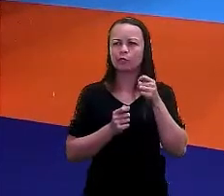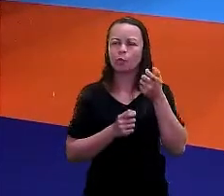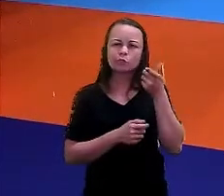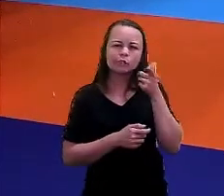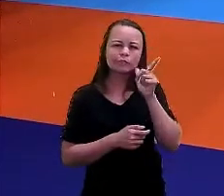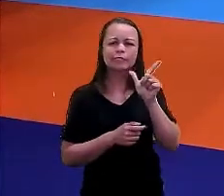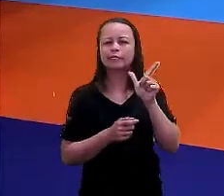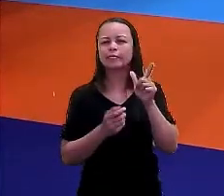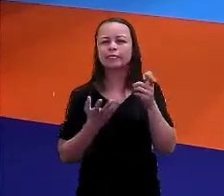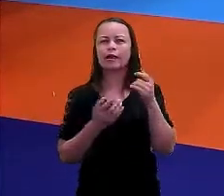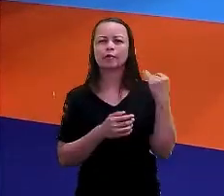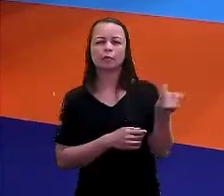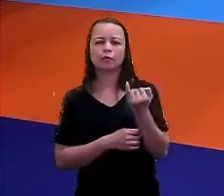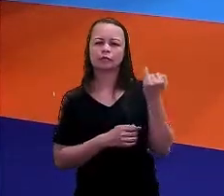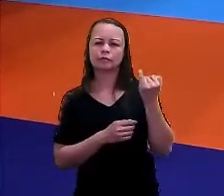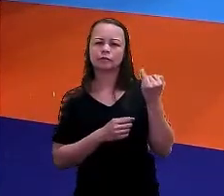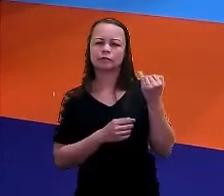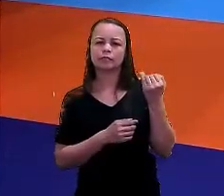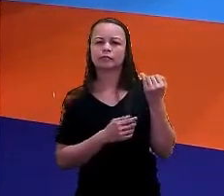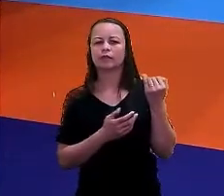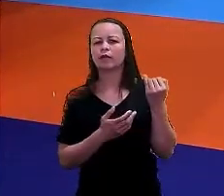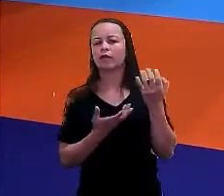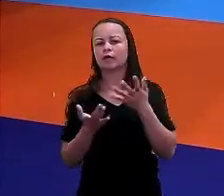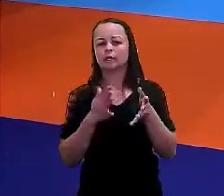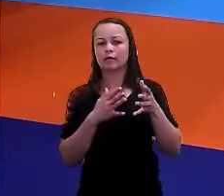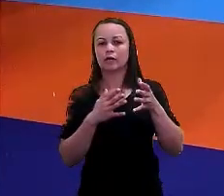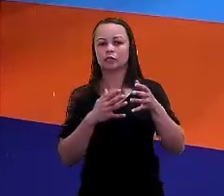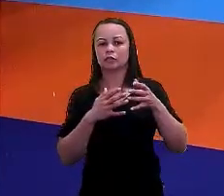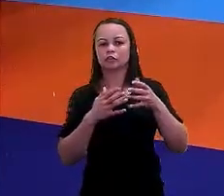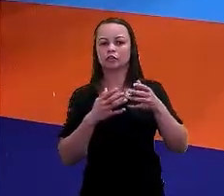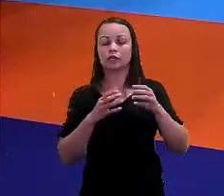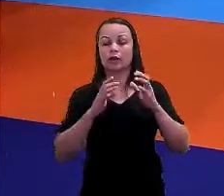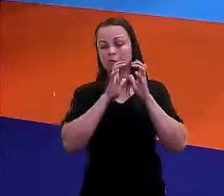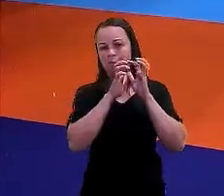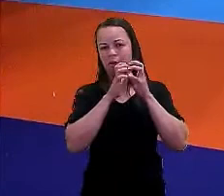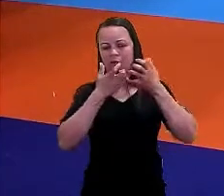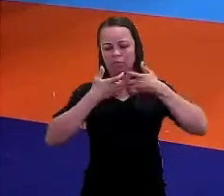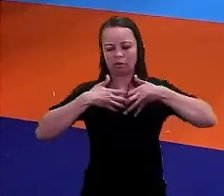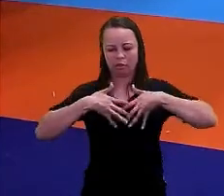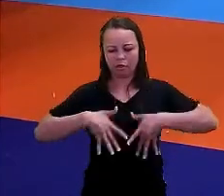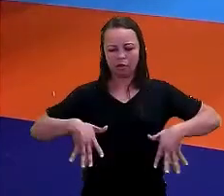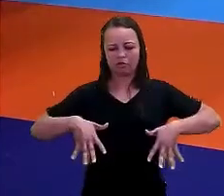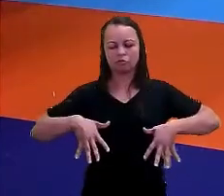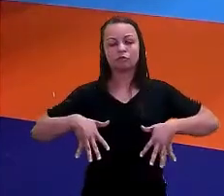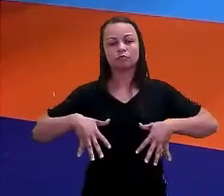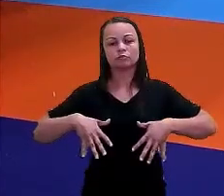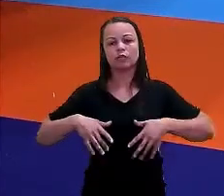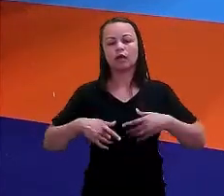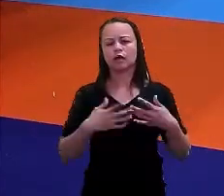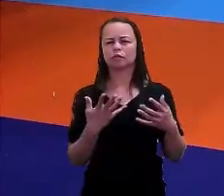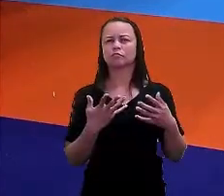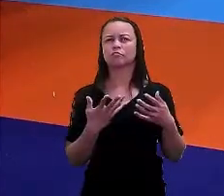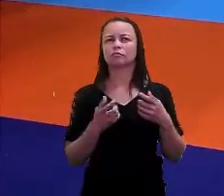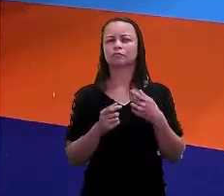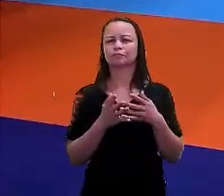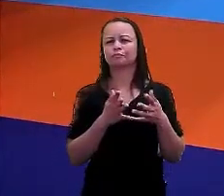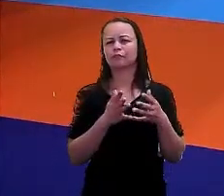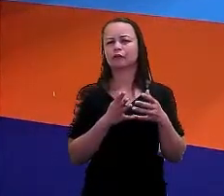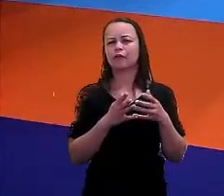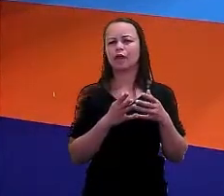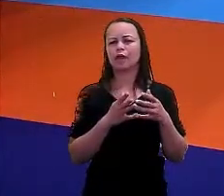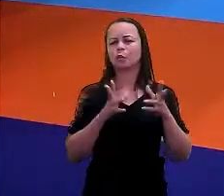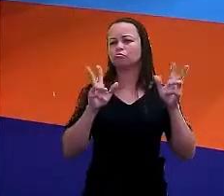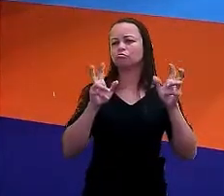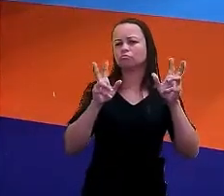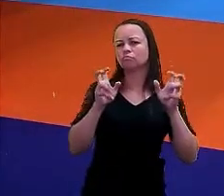abarcar um sistema que é tão importante, que é tão grandioso, que é o sistema nervoso. Por quê? Seria uma pretensão, no mínimo, megalomaníaca. Porque é um assunto,